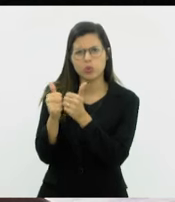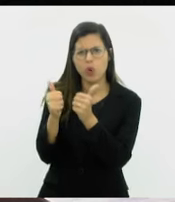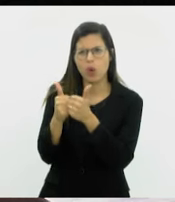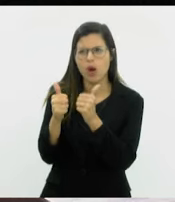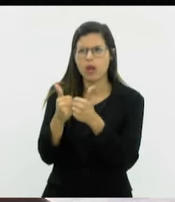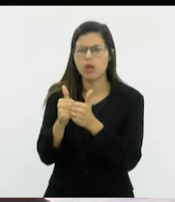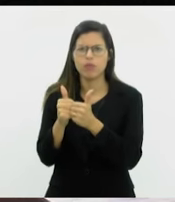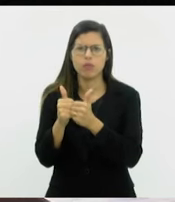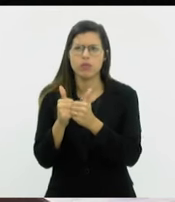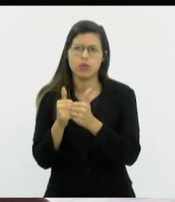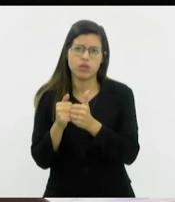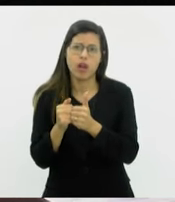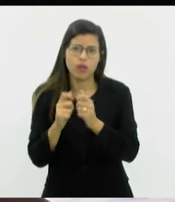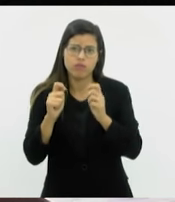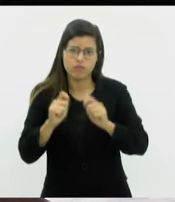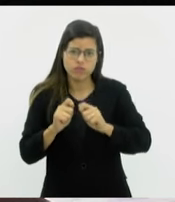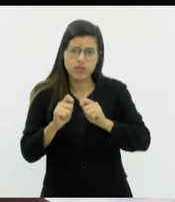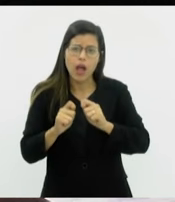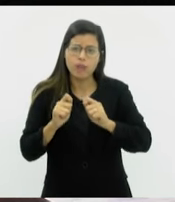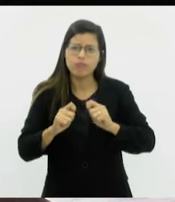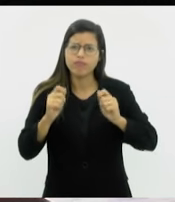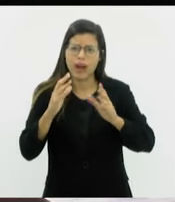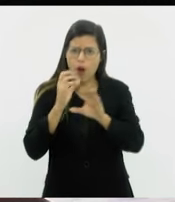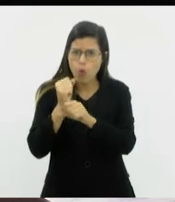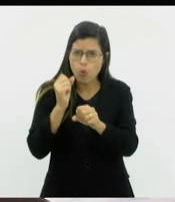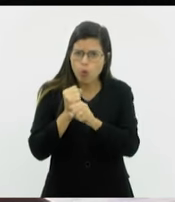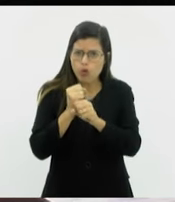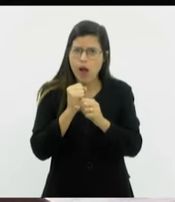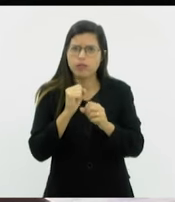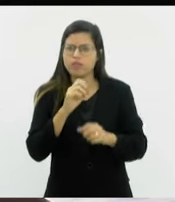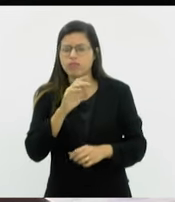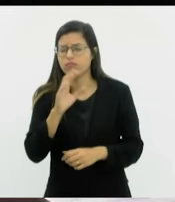Dá para contar na mão direita.